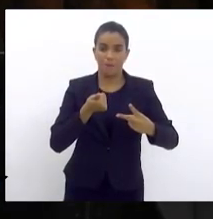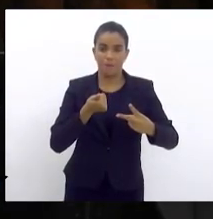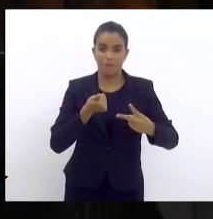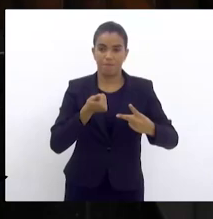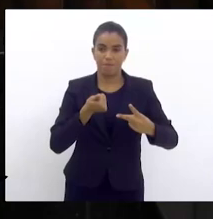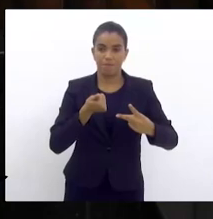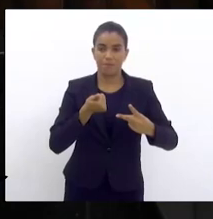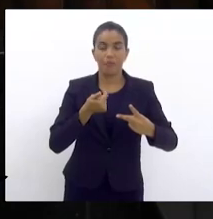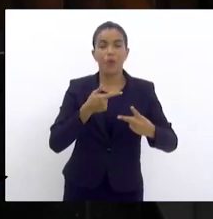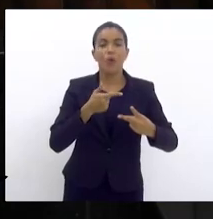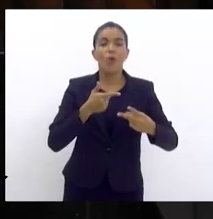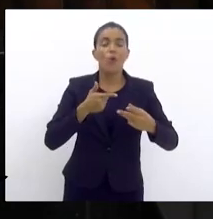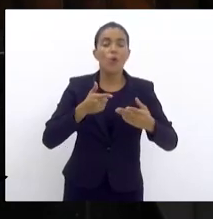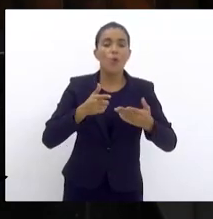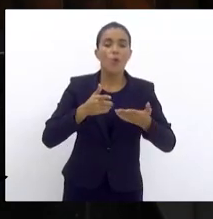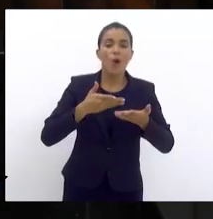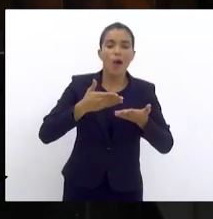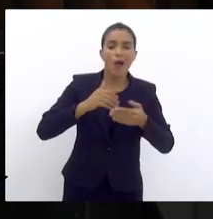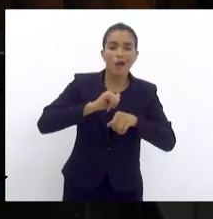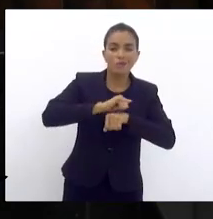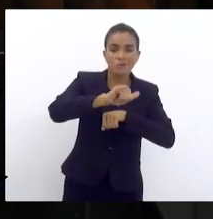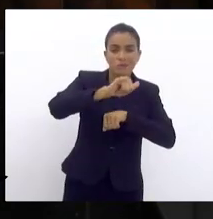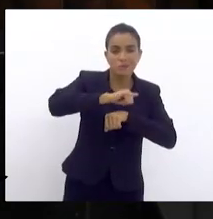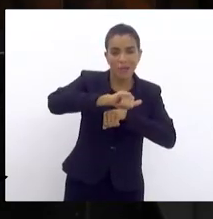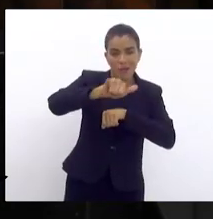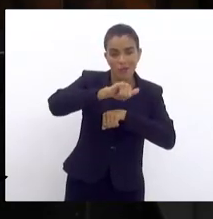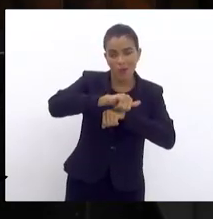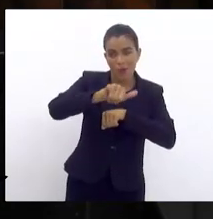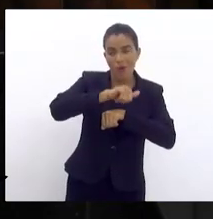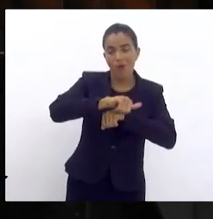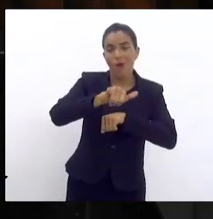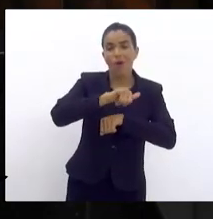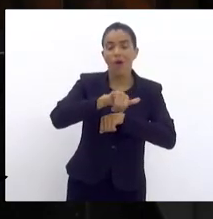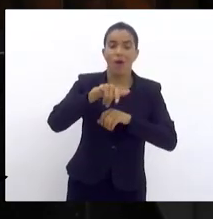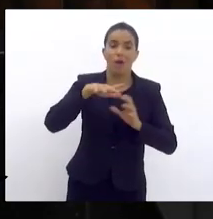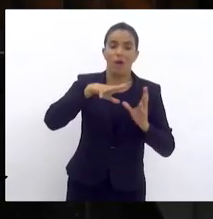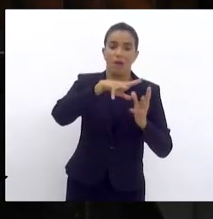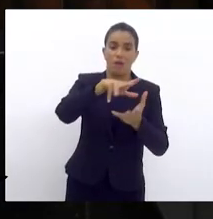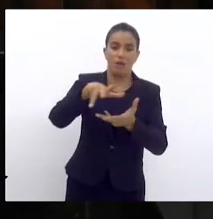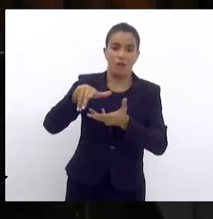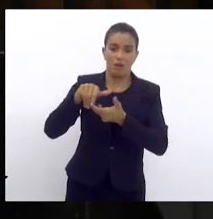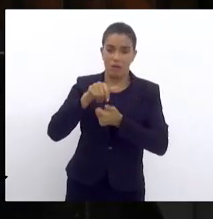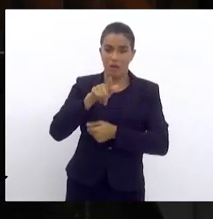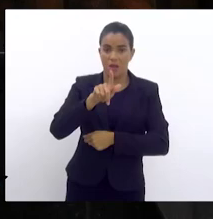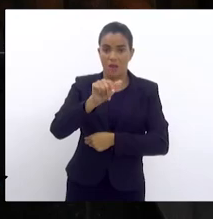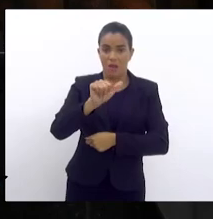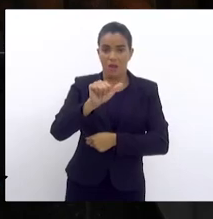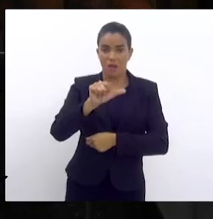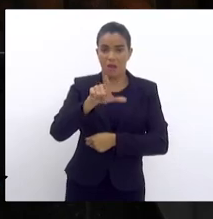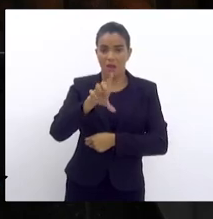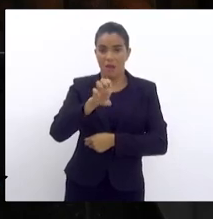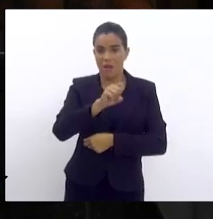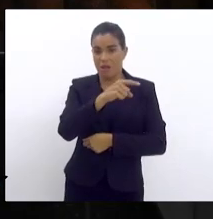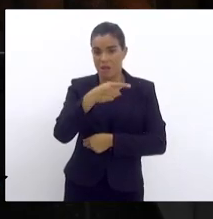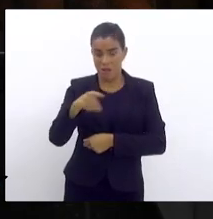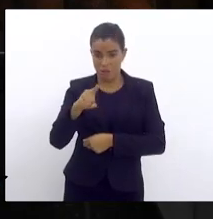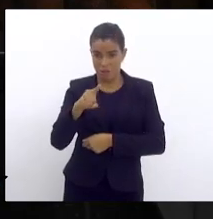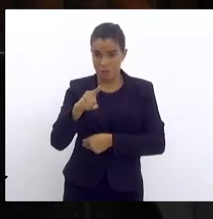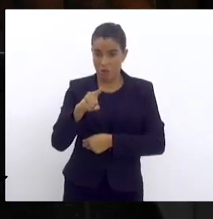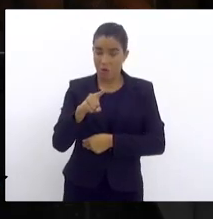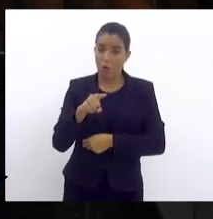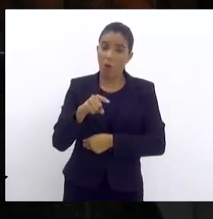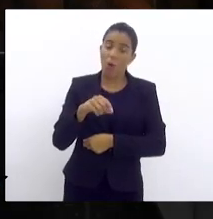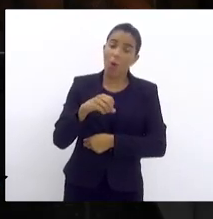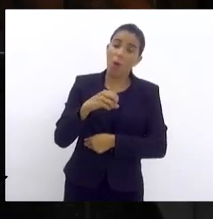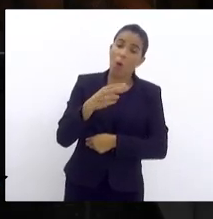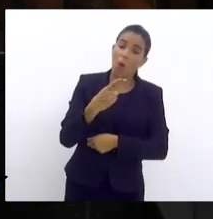os acessos ao Aeroporto Internacional do Galeão que seja por